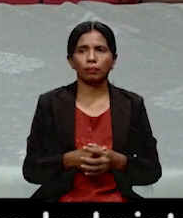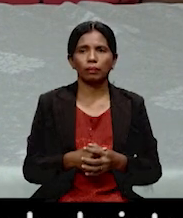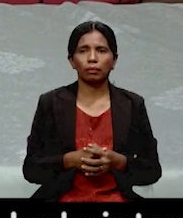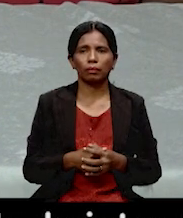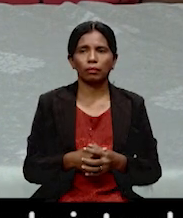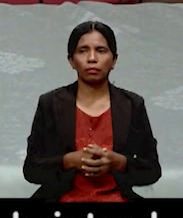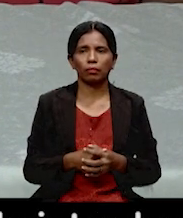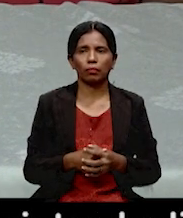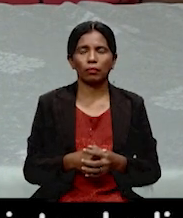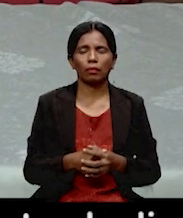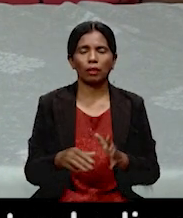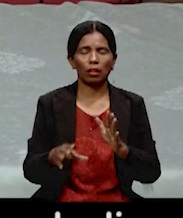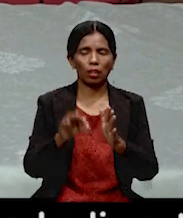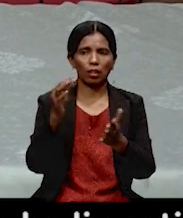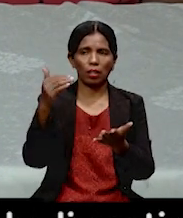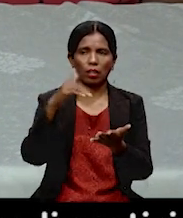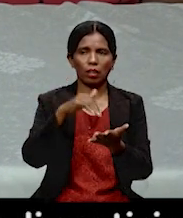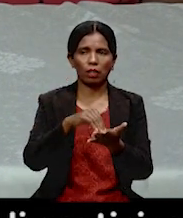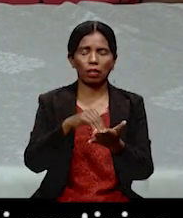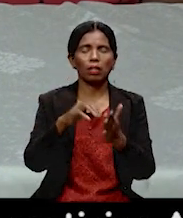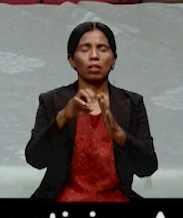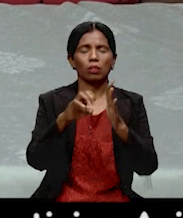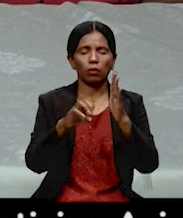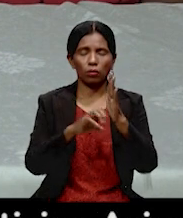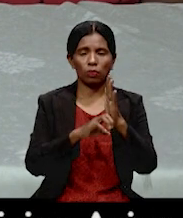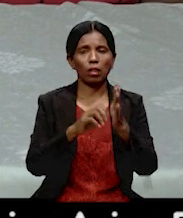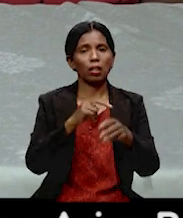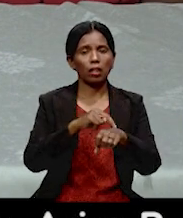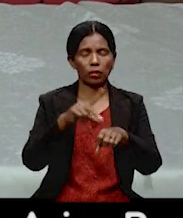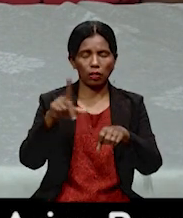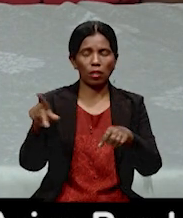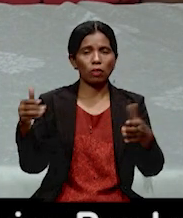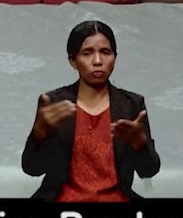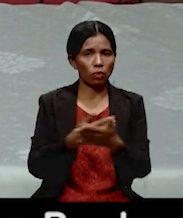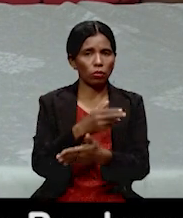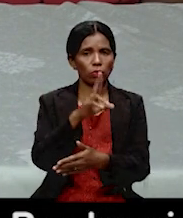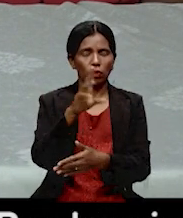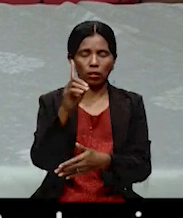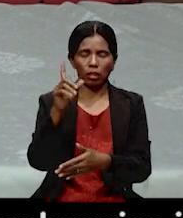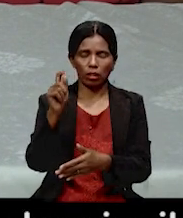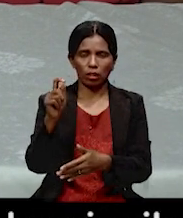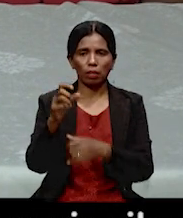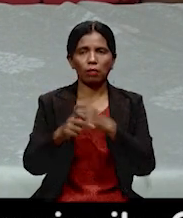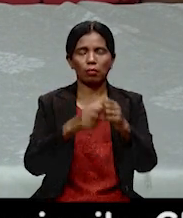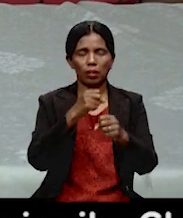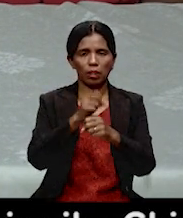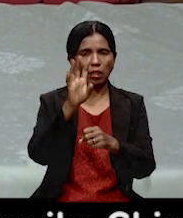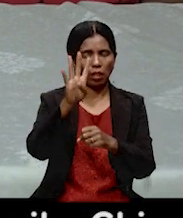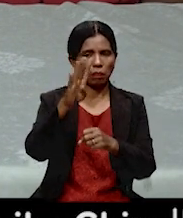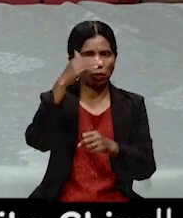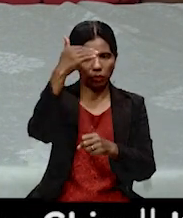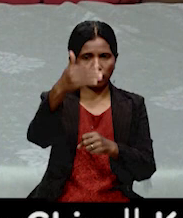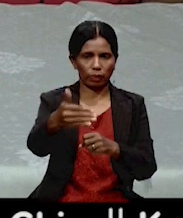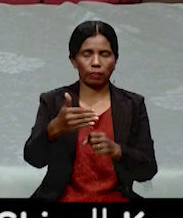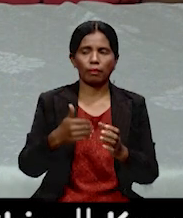eleito filafali estrutura nacional fun uretenian ba mandato tinan hat bawin